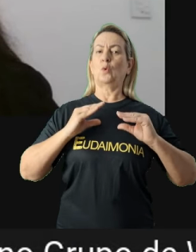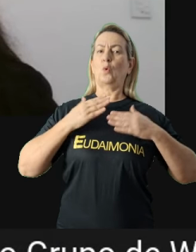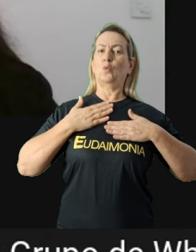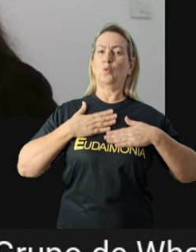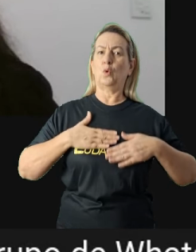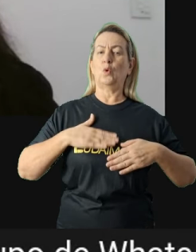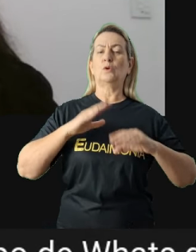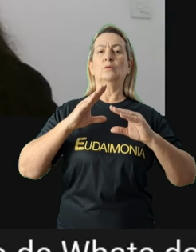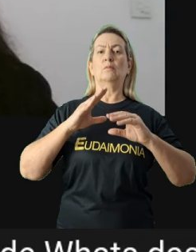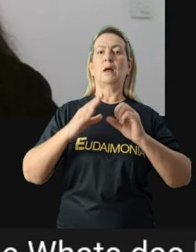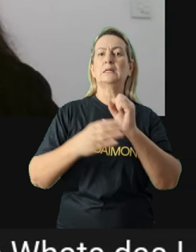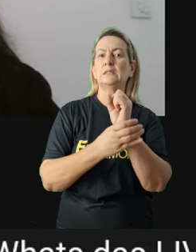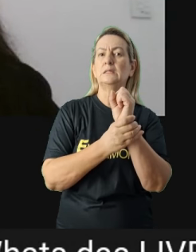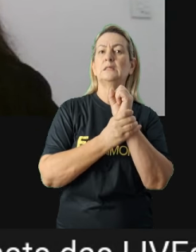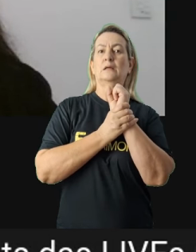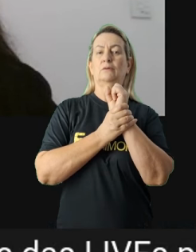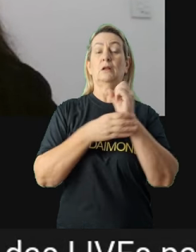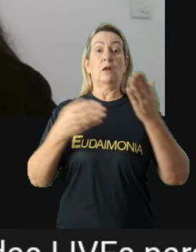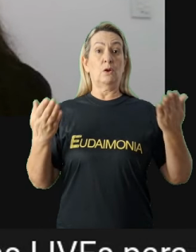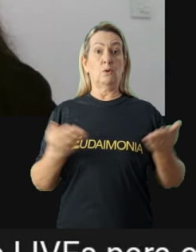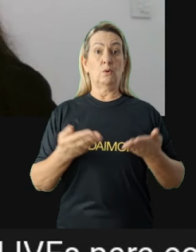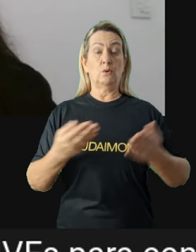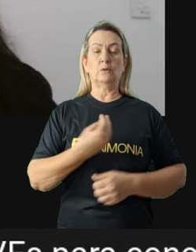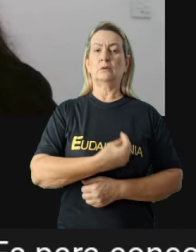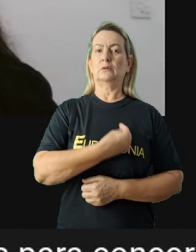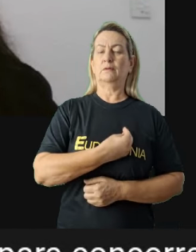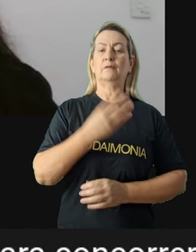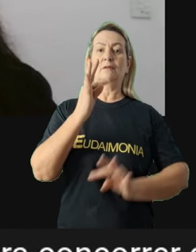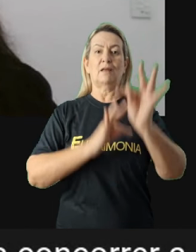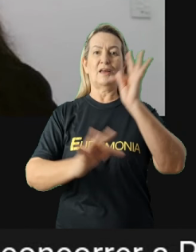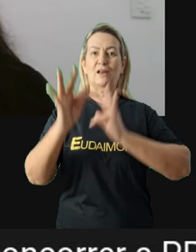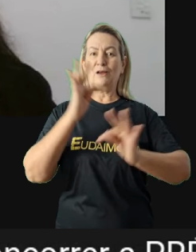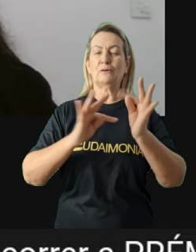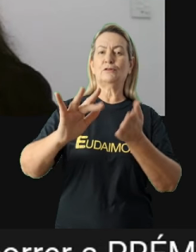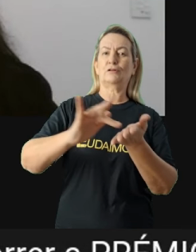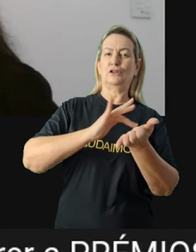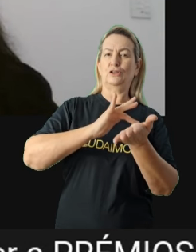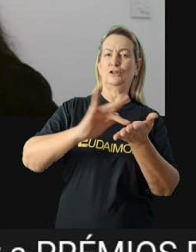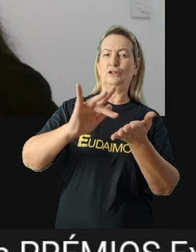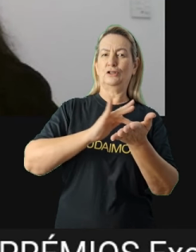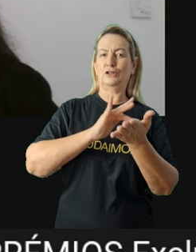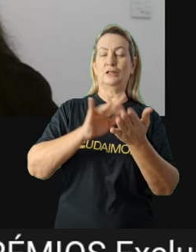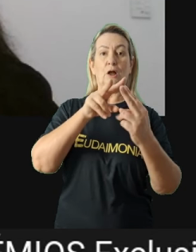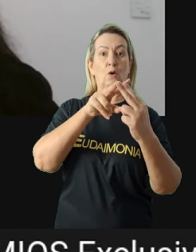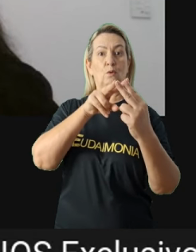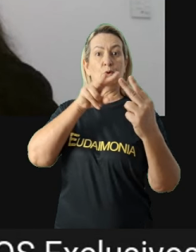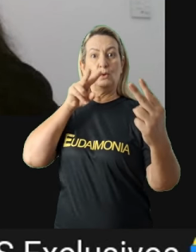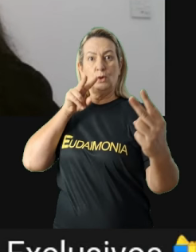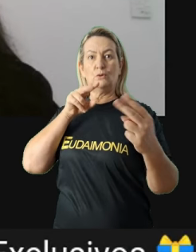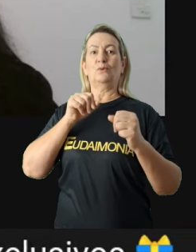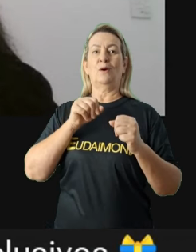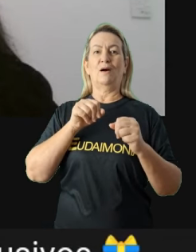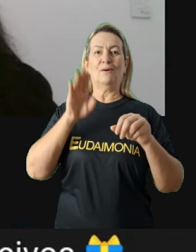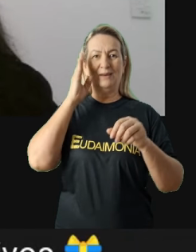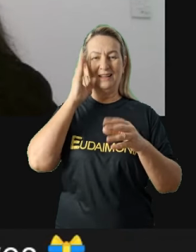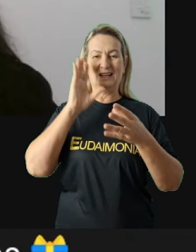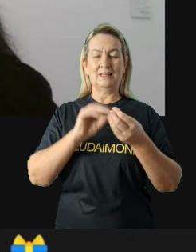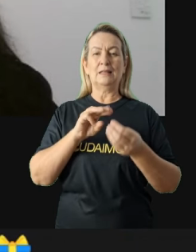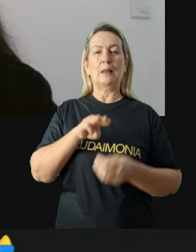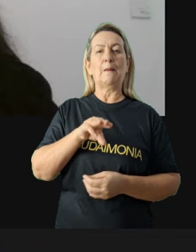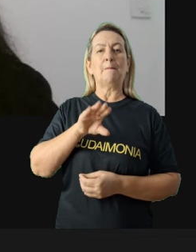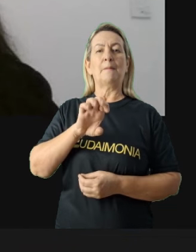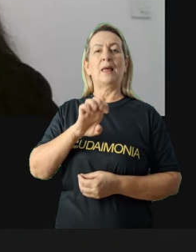mais conforto, a dar mais segurança em todos os sentidos. E hoje a gente vive na onda da tecnologia digital, virtual,